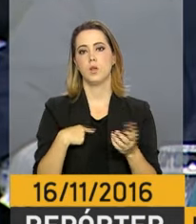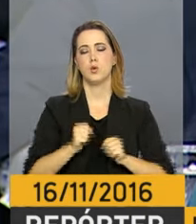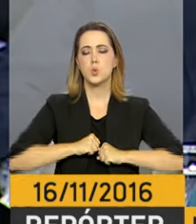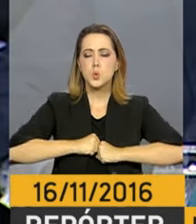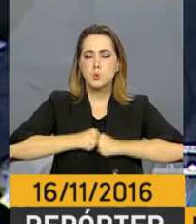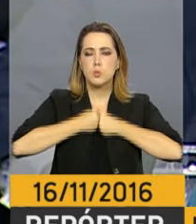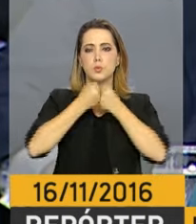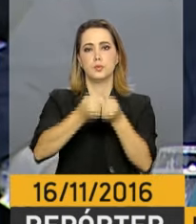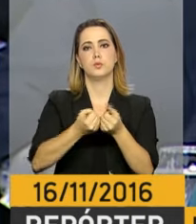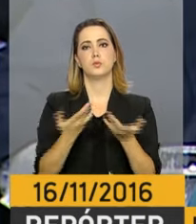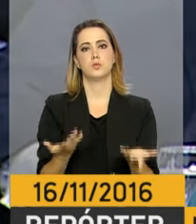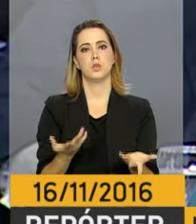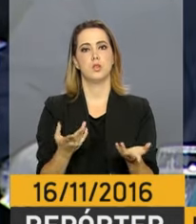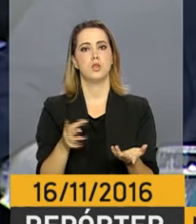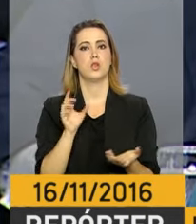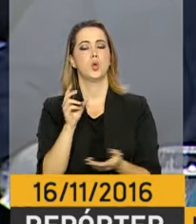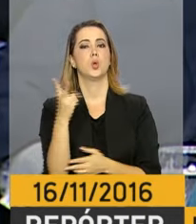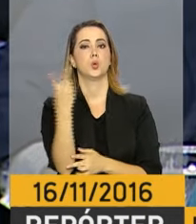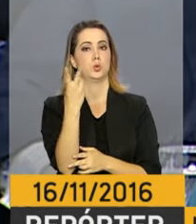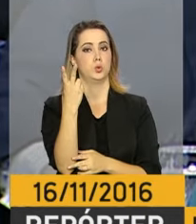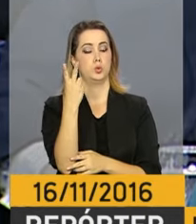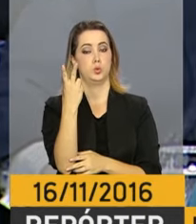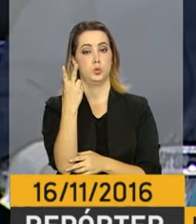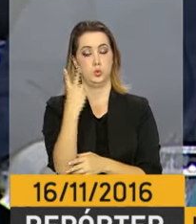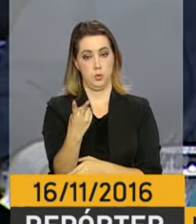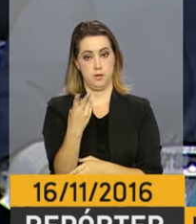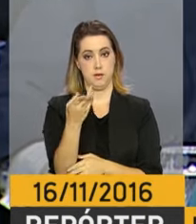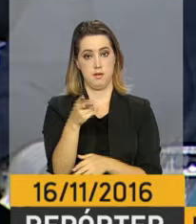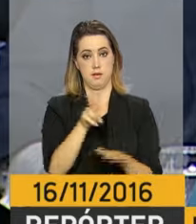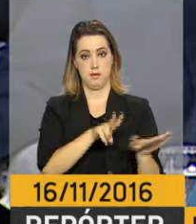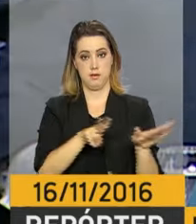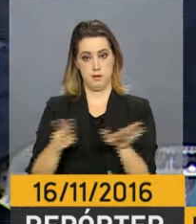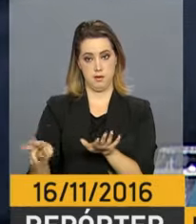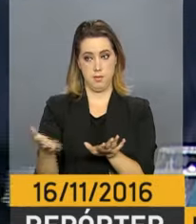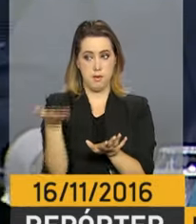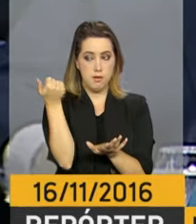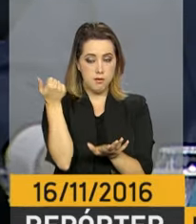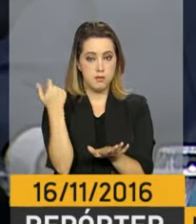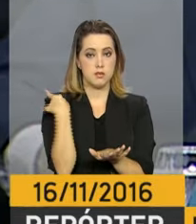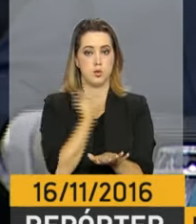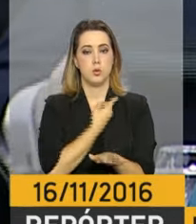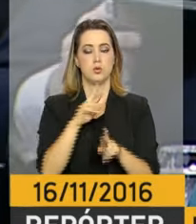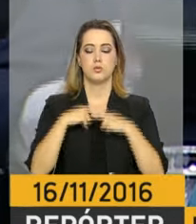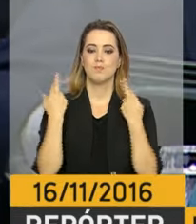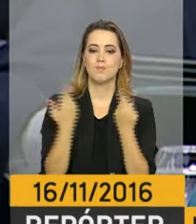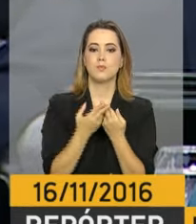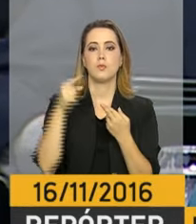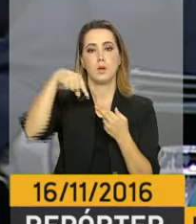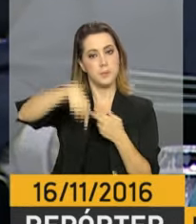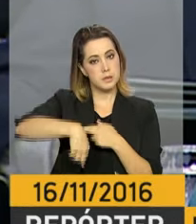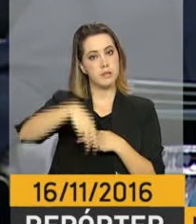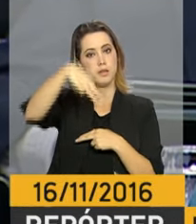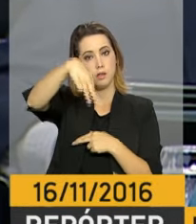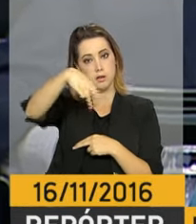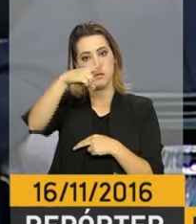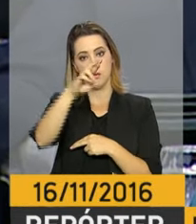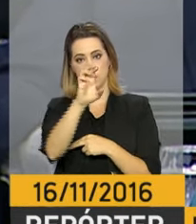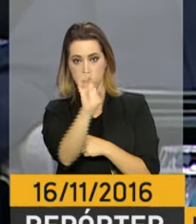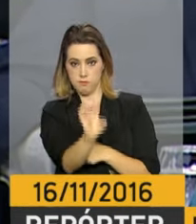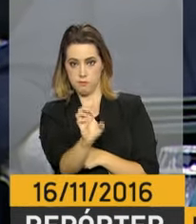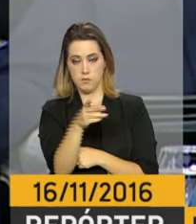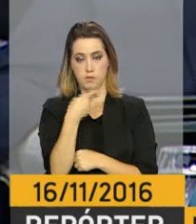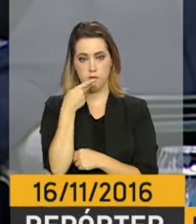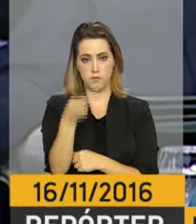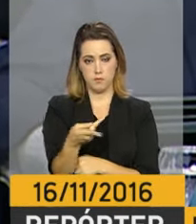esforço não faz mais do que duas semanas que nós nos reunimos neste mesmo Palácio do Itamarati com